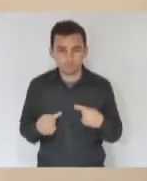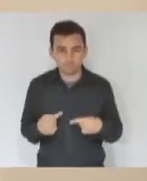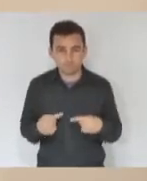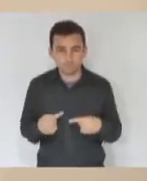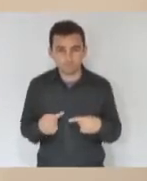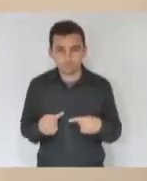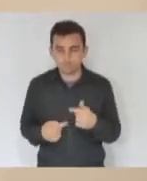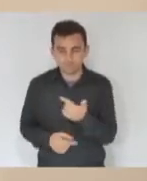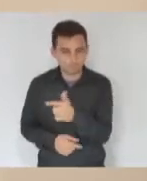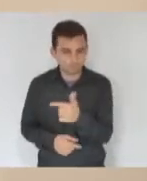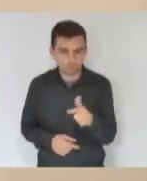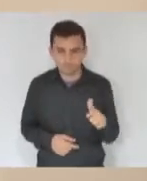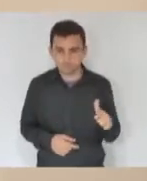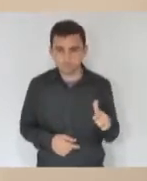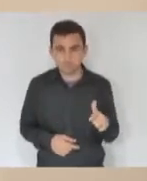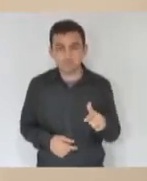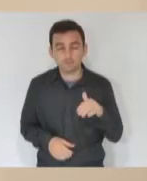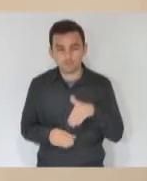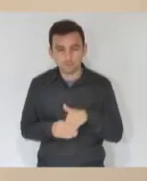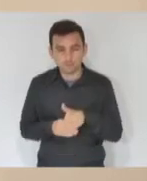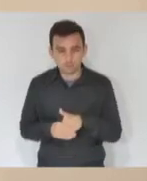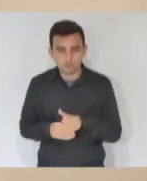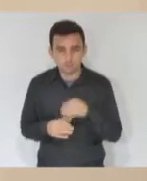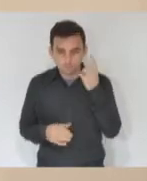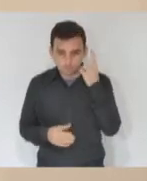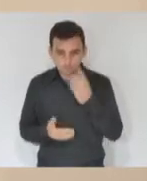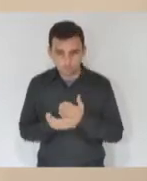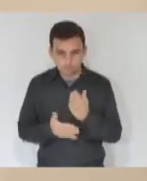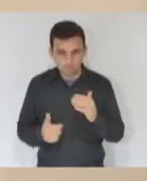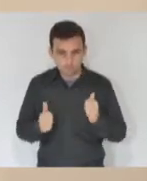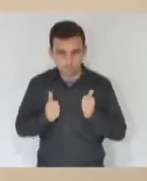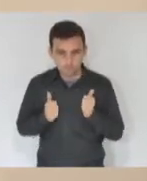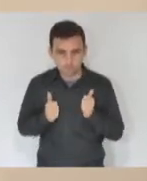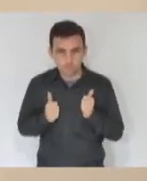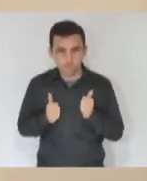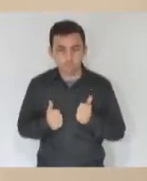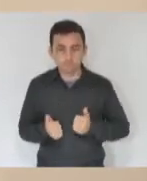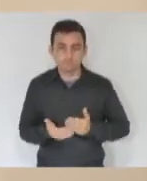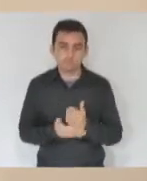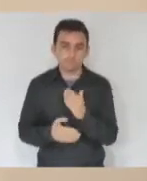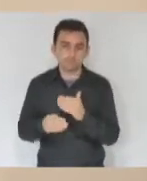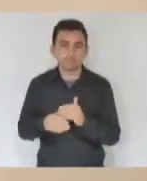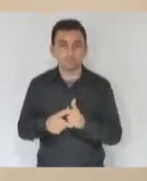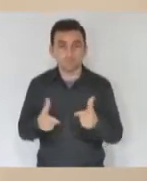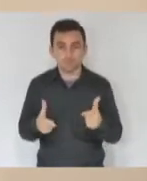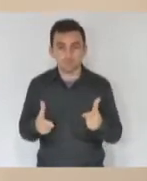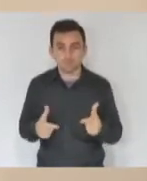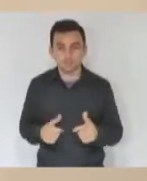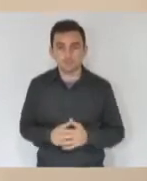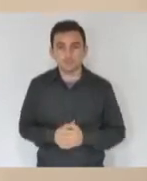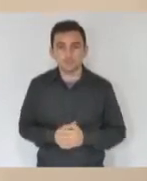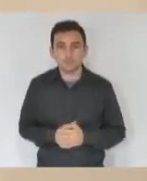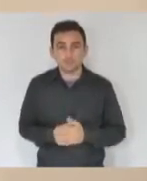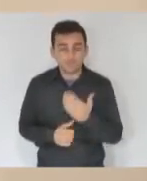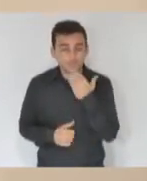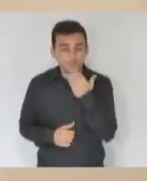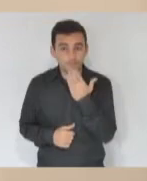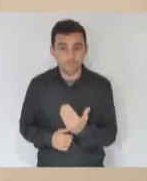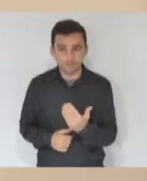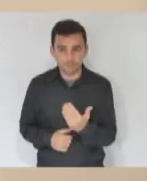Não havendo quem queira discutir, em votação. Deputados que aprovam, permaneçam como se encontram. Aprovado por maioria. Requerimentos.